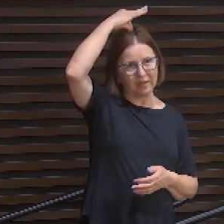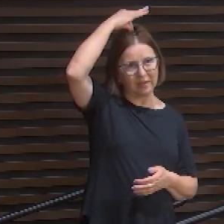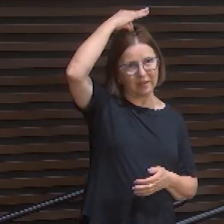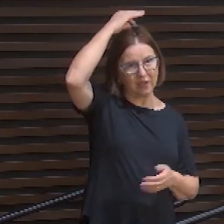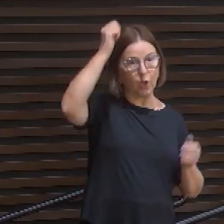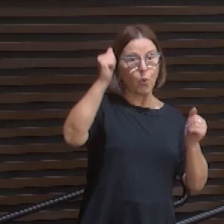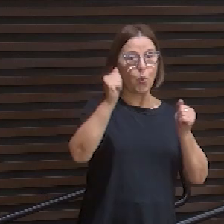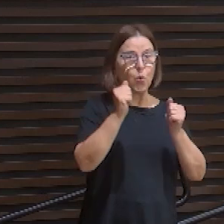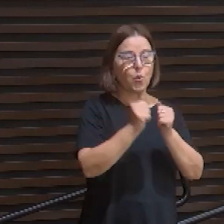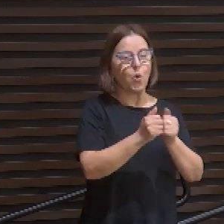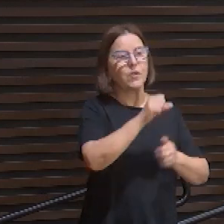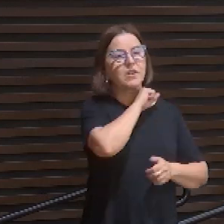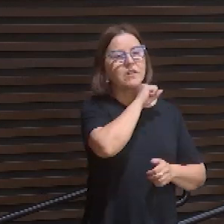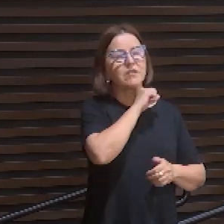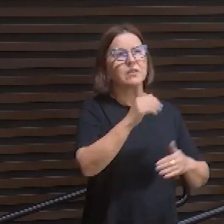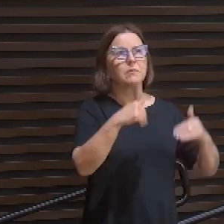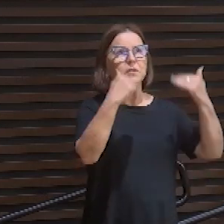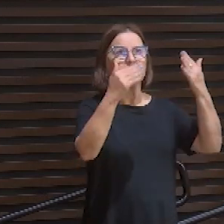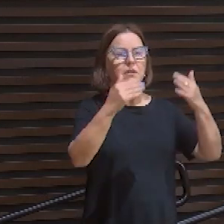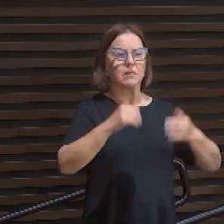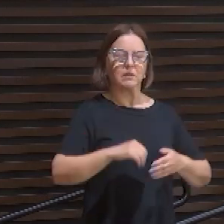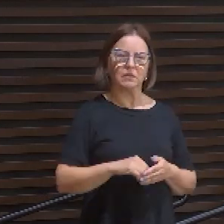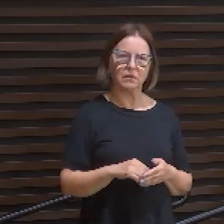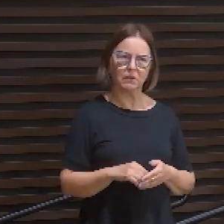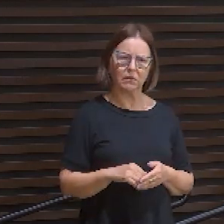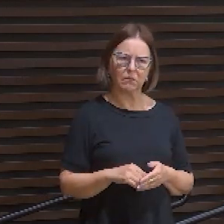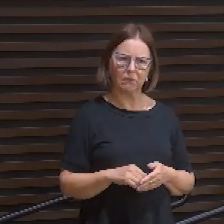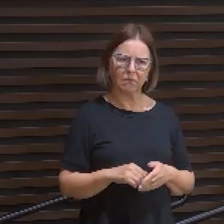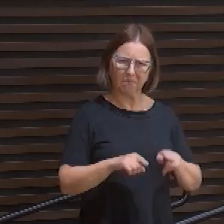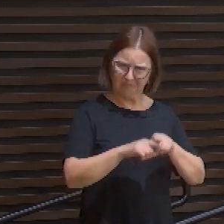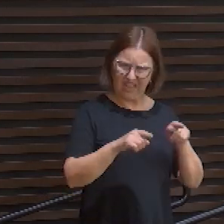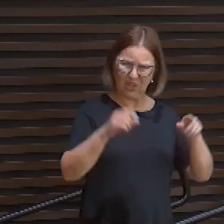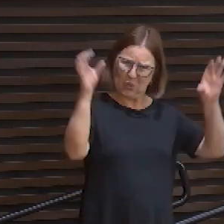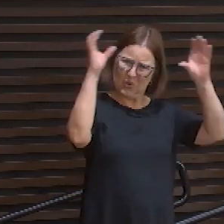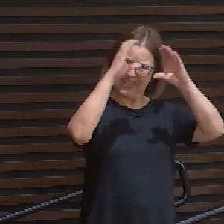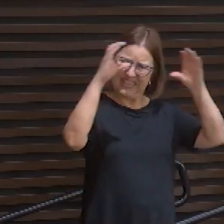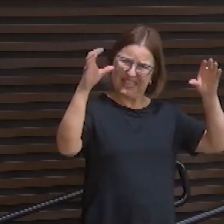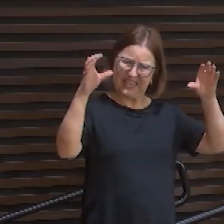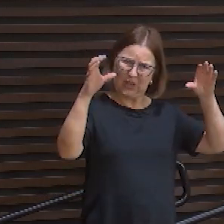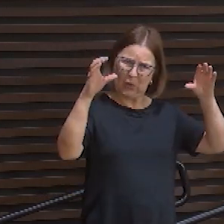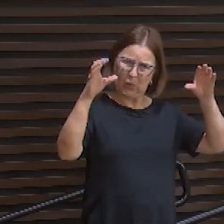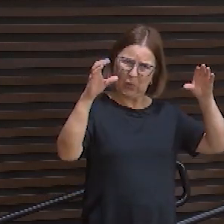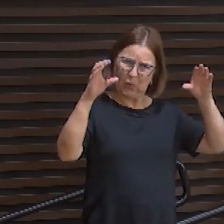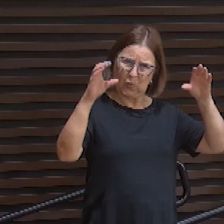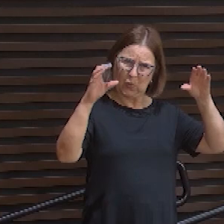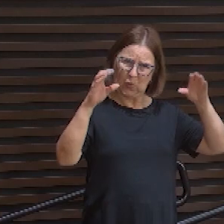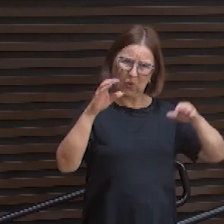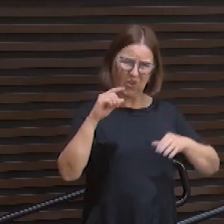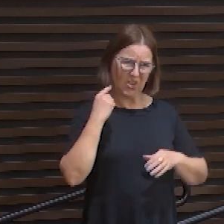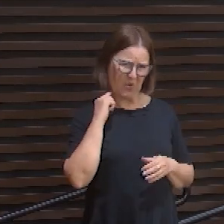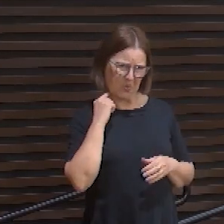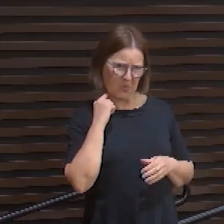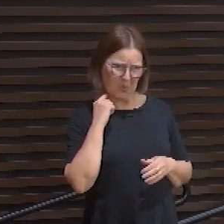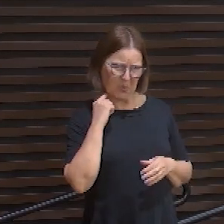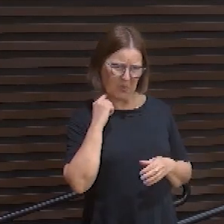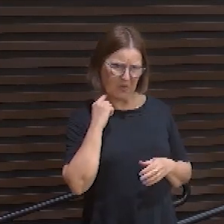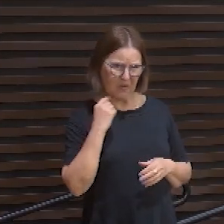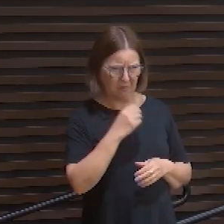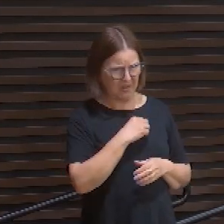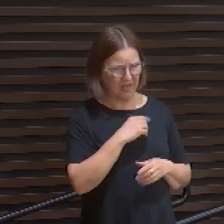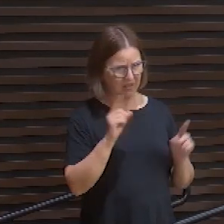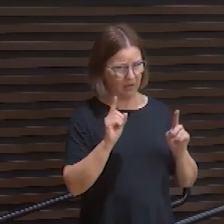sacrifícios superiores. Quer dizer que o céu foi contaminado? Não. Mas vai entrar nos